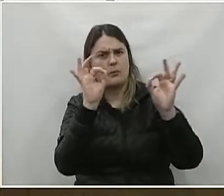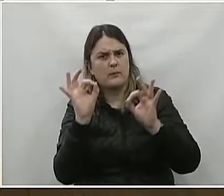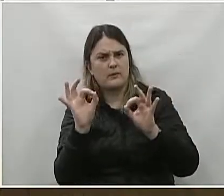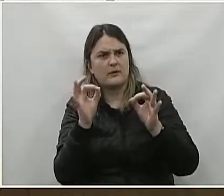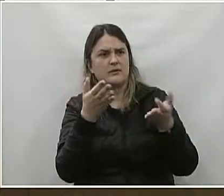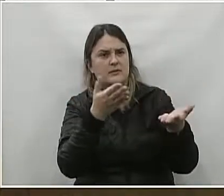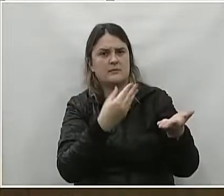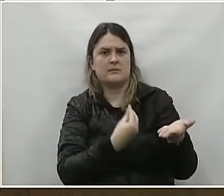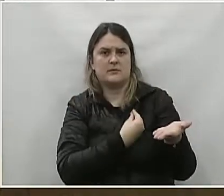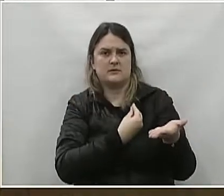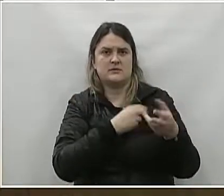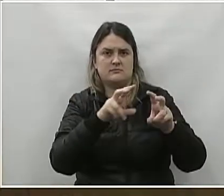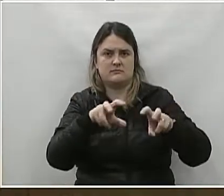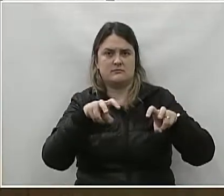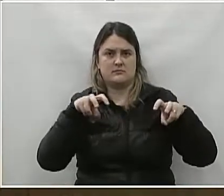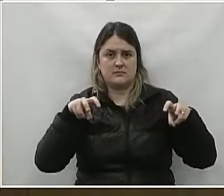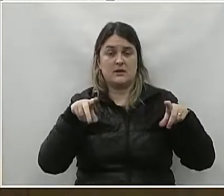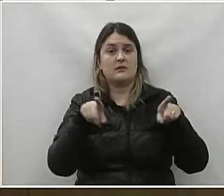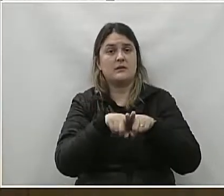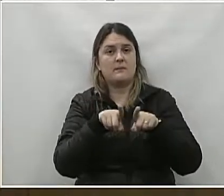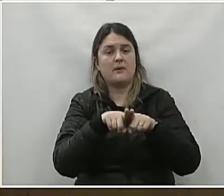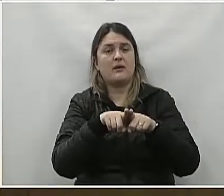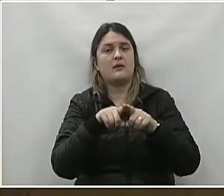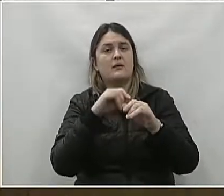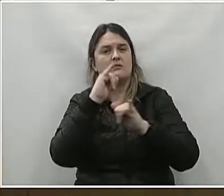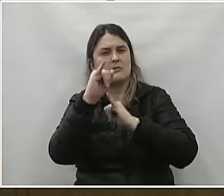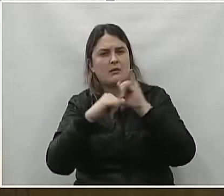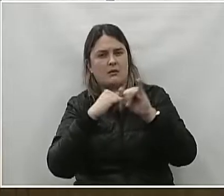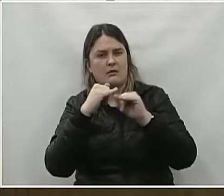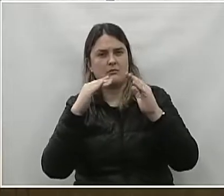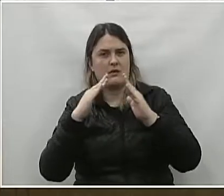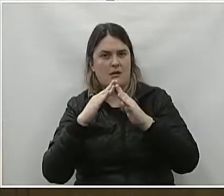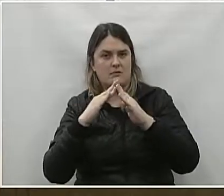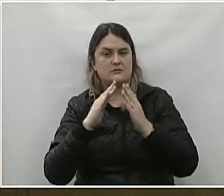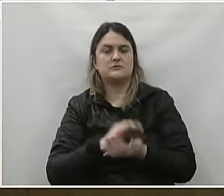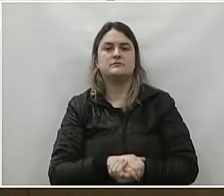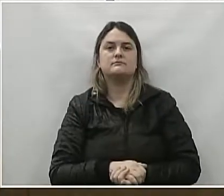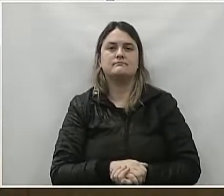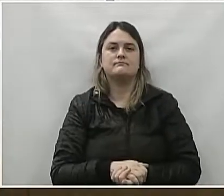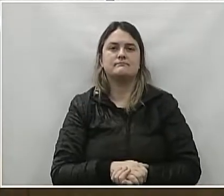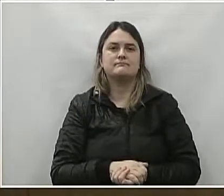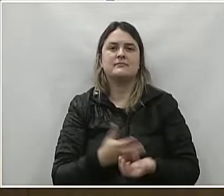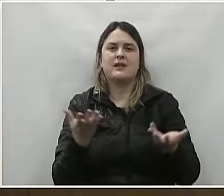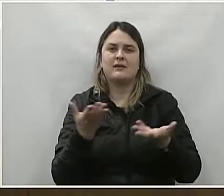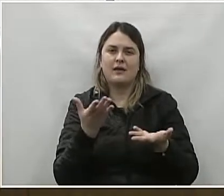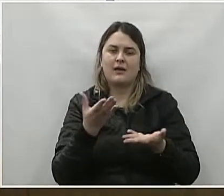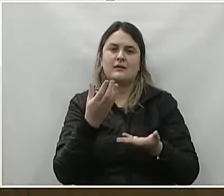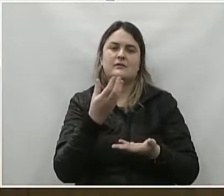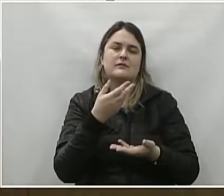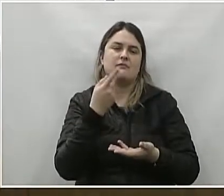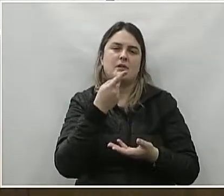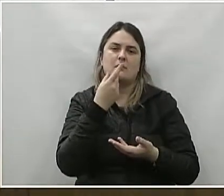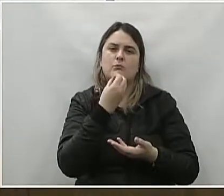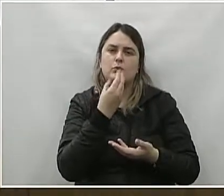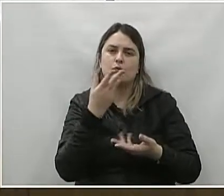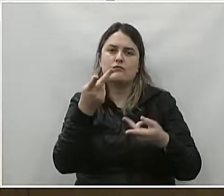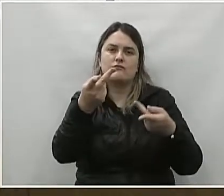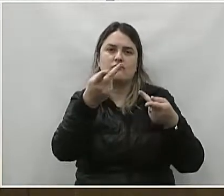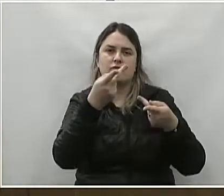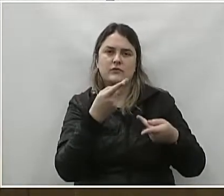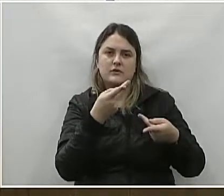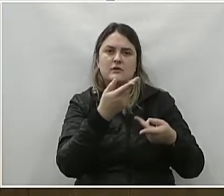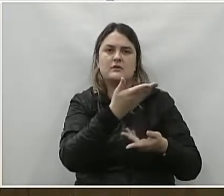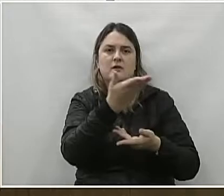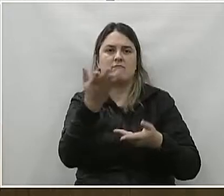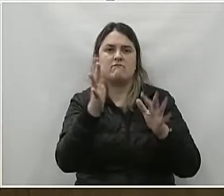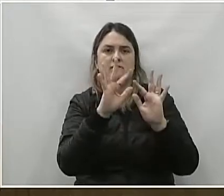aqui nessa casa e de forma online também. Gostaria também de dar as boas-vindas, né, a todos